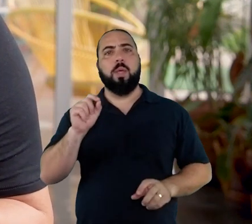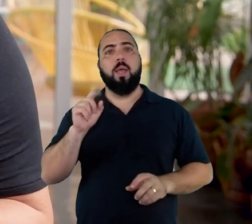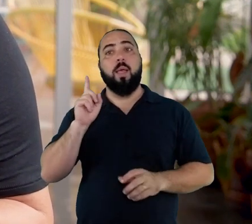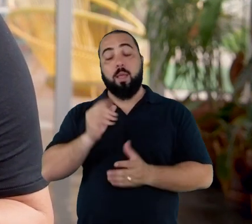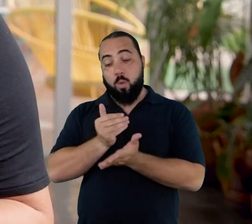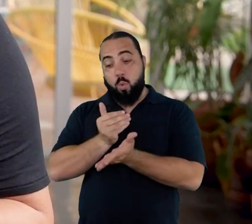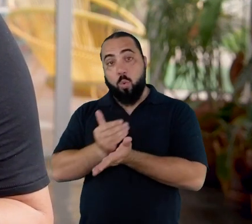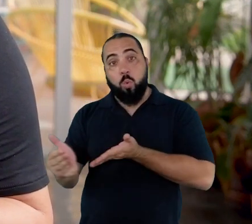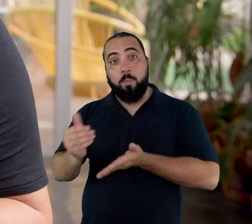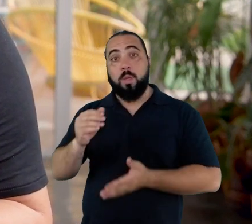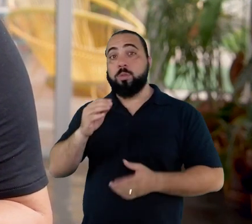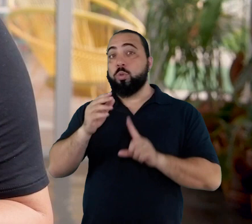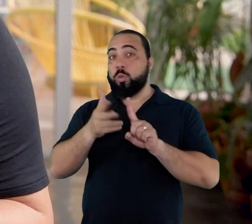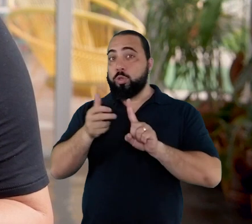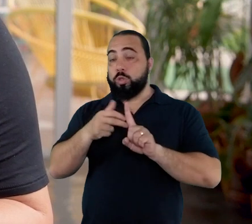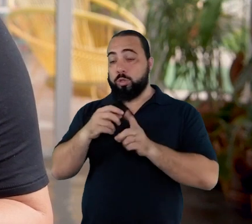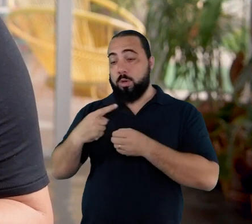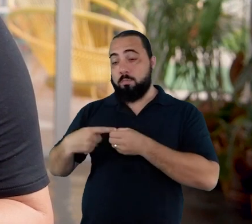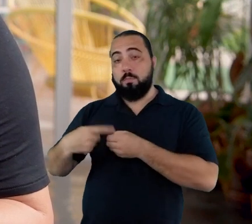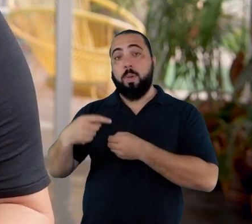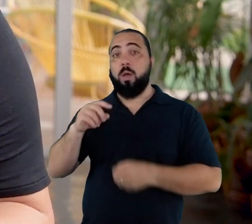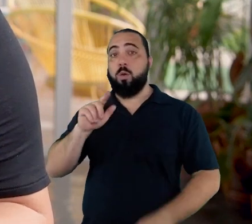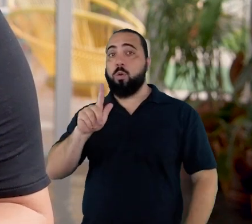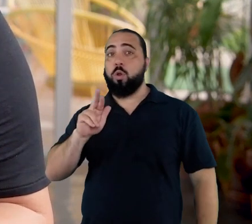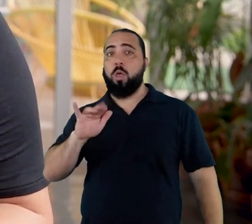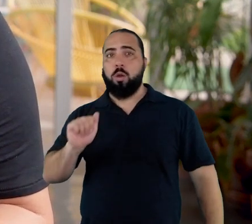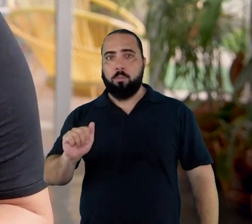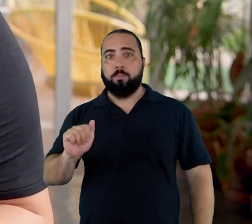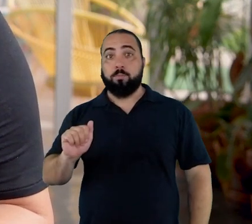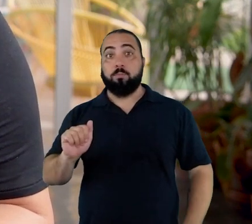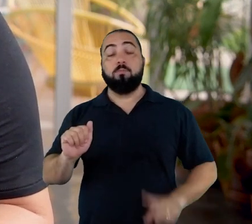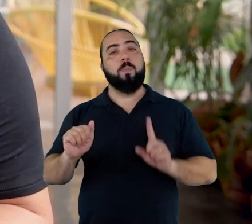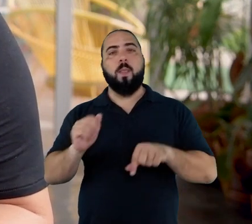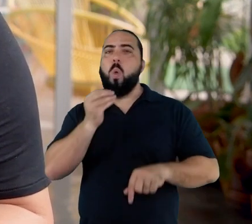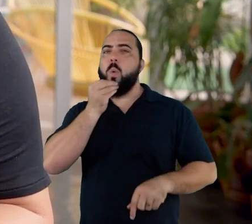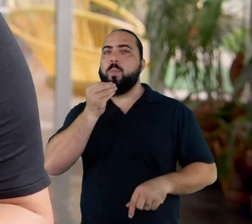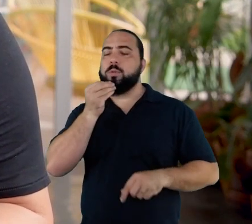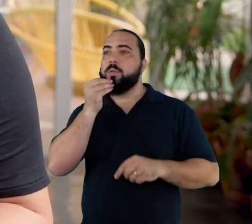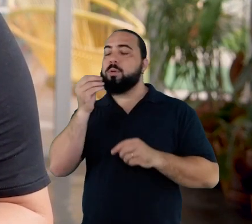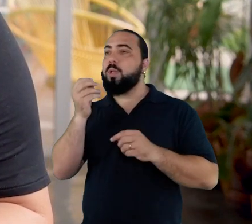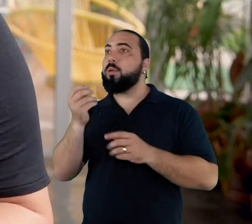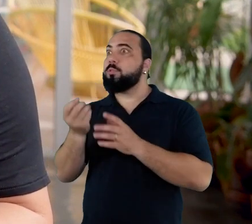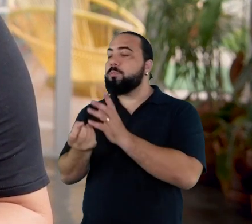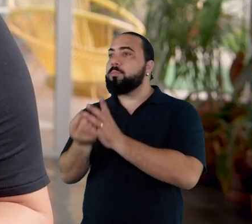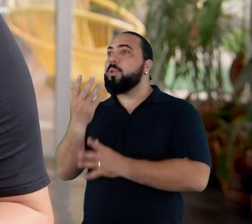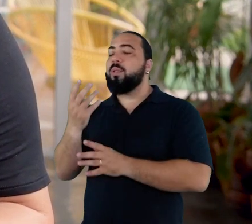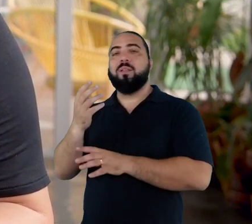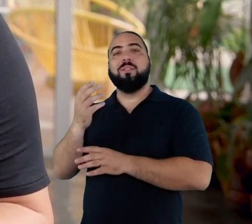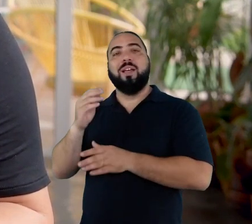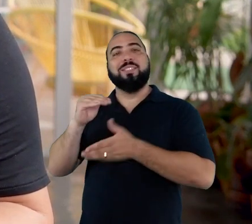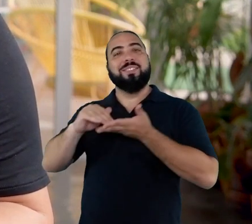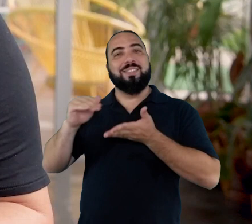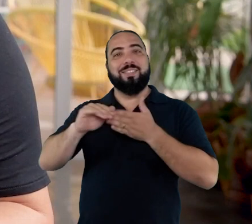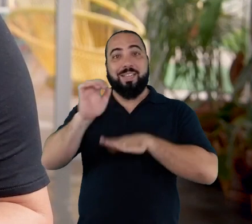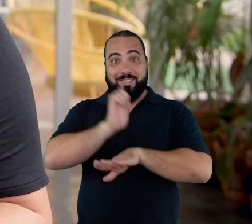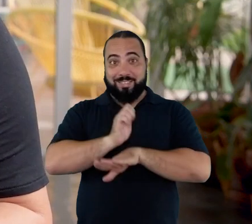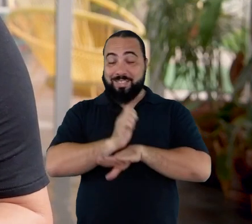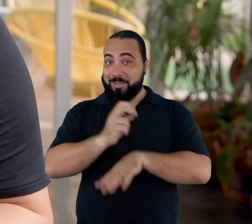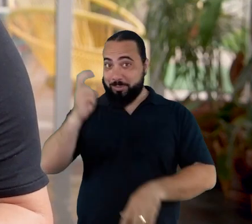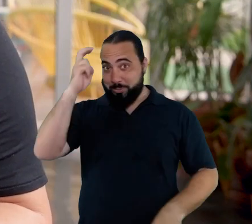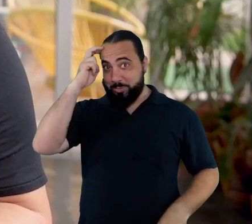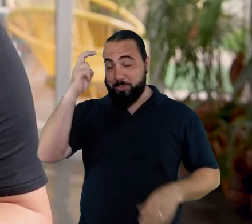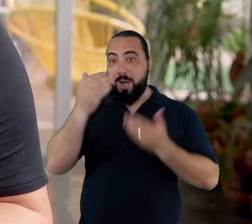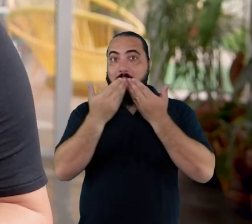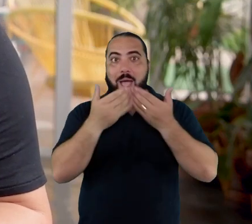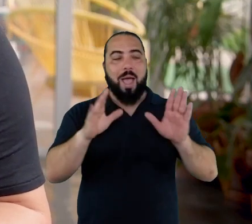matriz indígena do bairro da Glória. A oportunidade surgiu justamente quando a Secretaria de Estado de Cultura abre